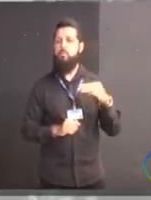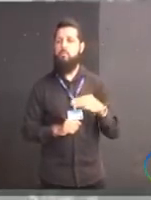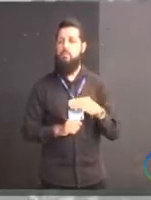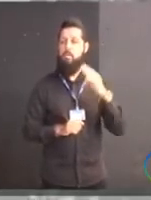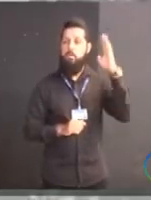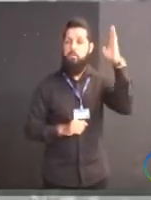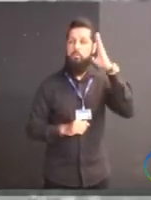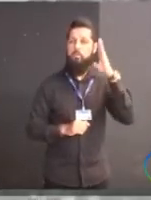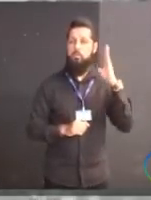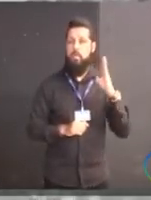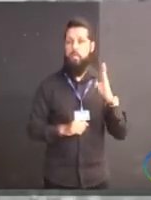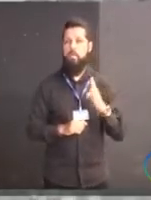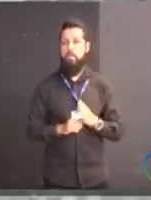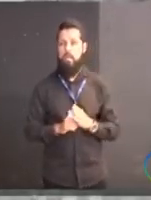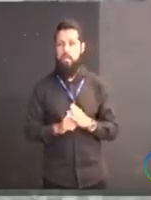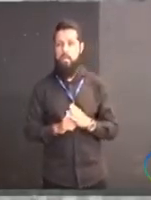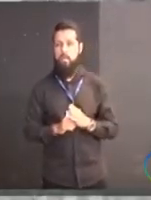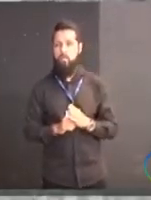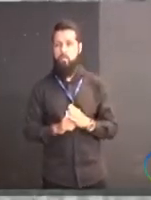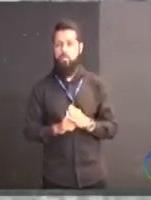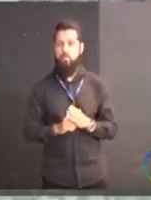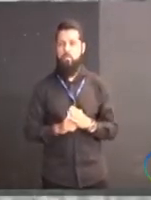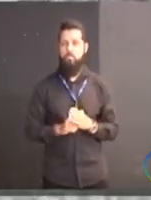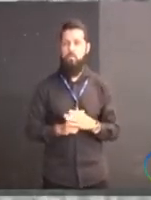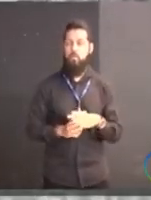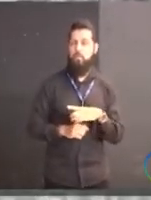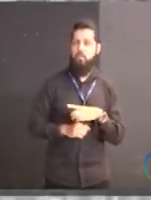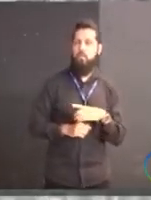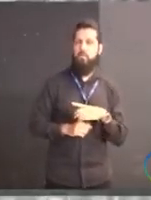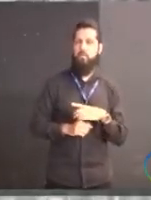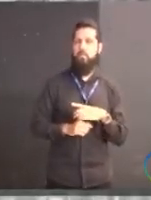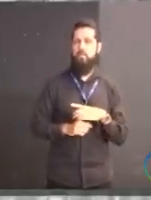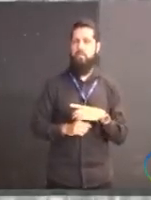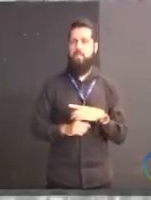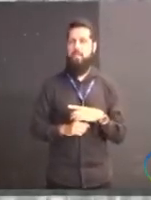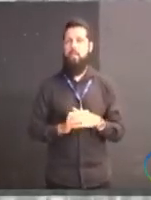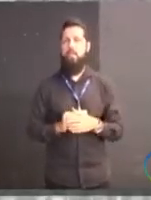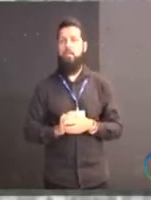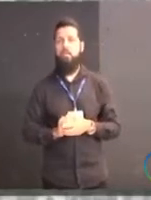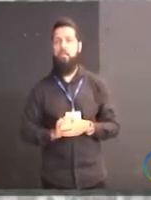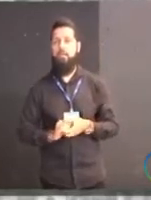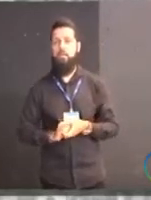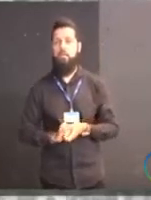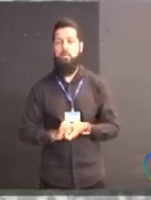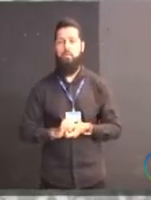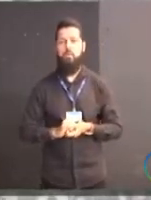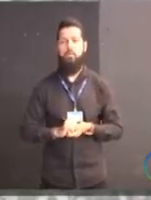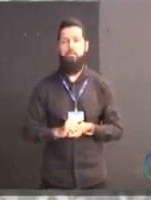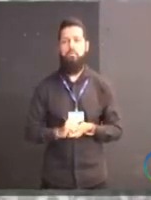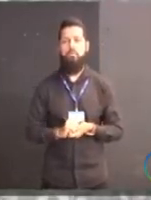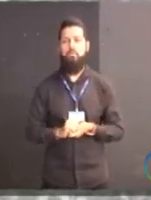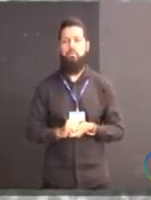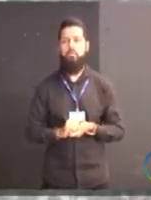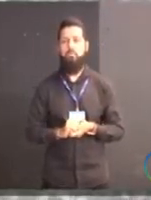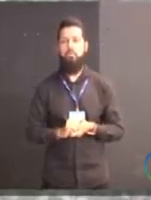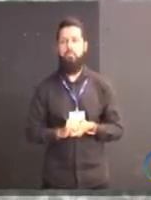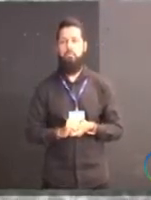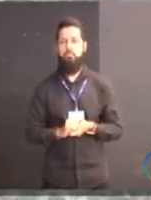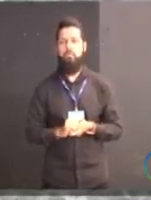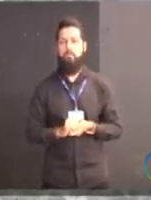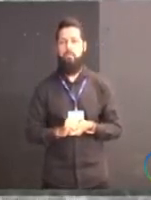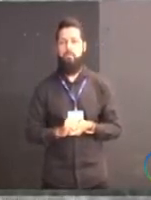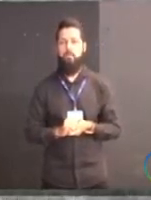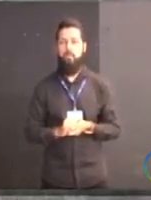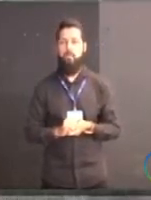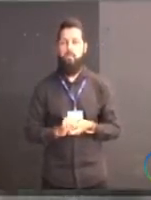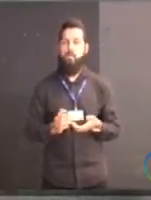de cartório como brasileiros, mas psicologicamente são franceses. Isso você está nos dando aqui uma revelação